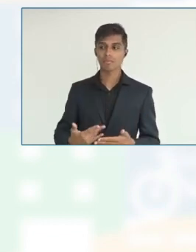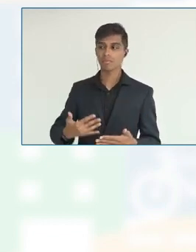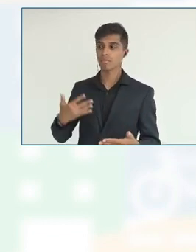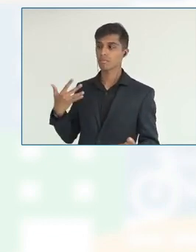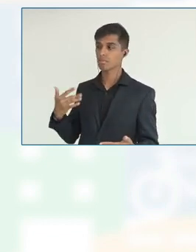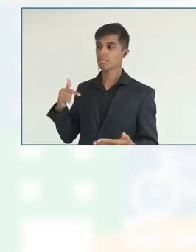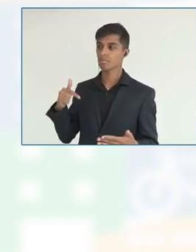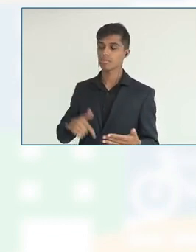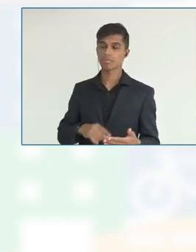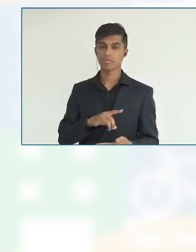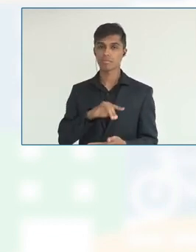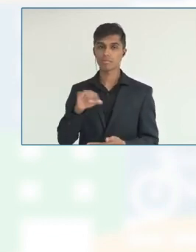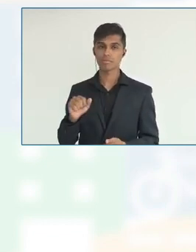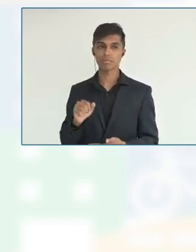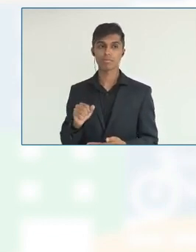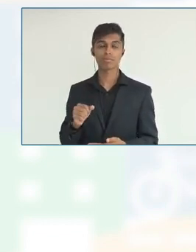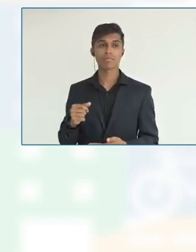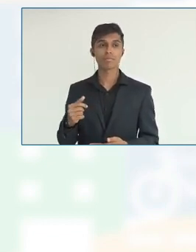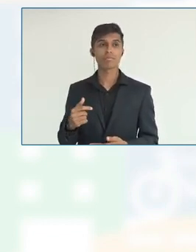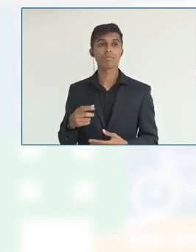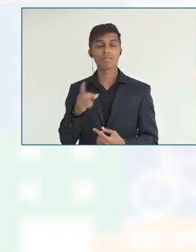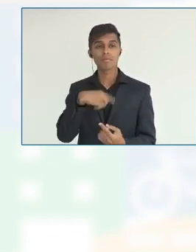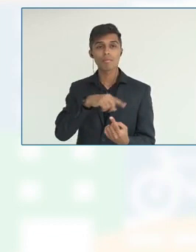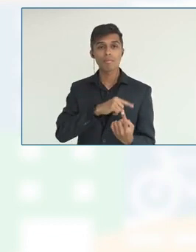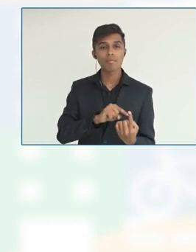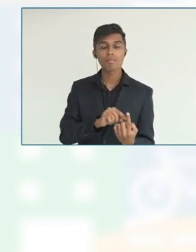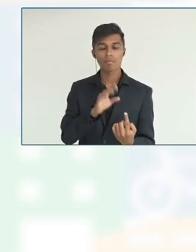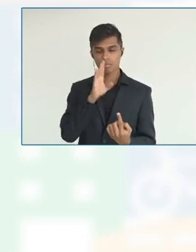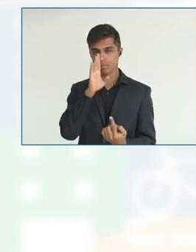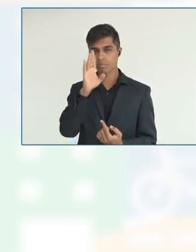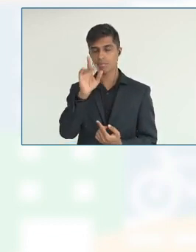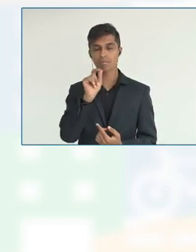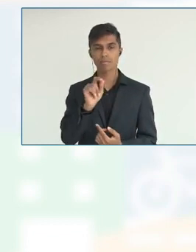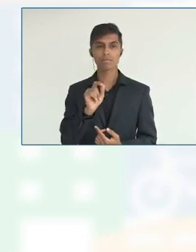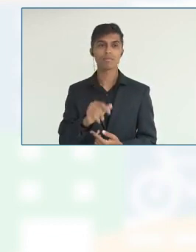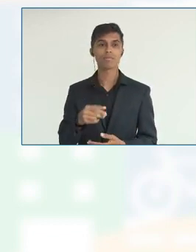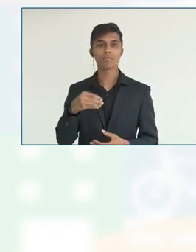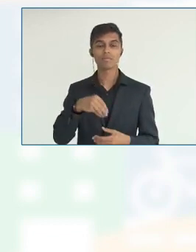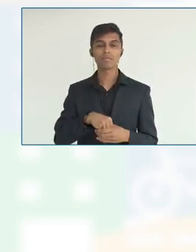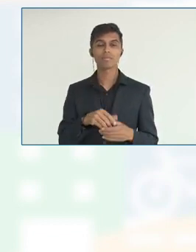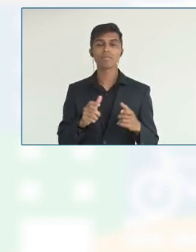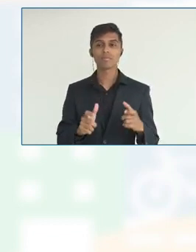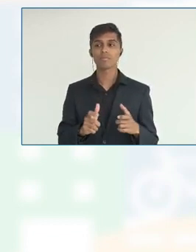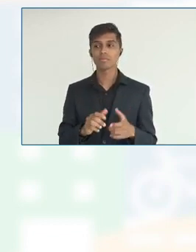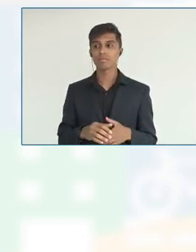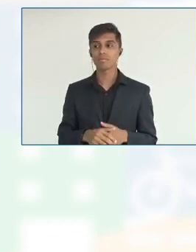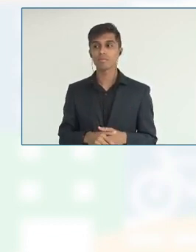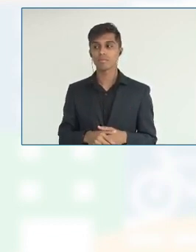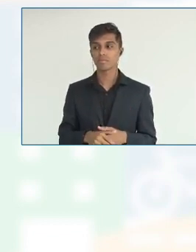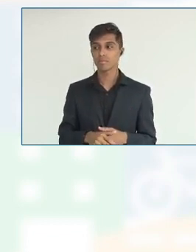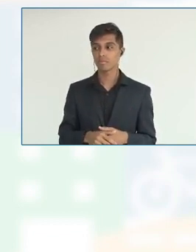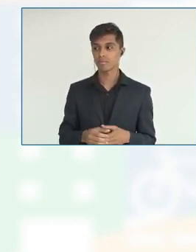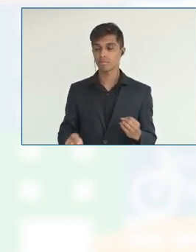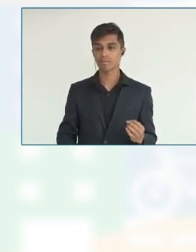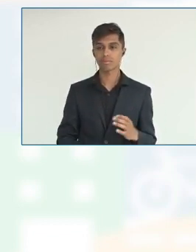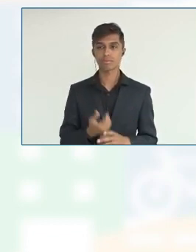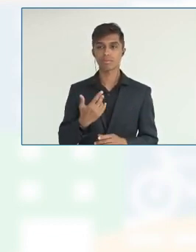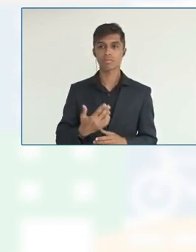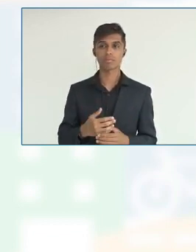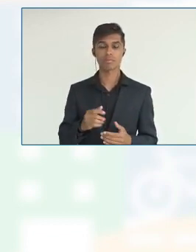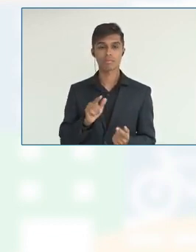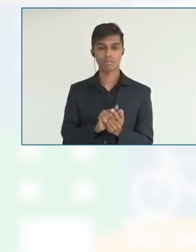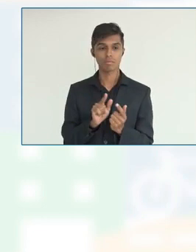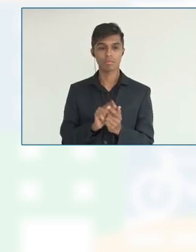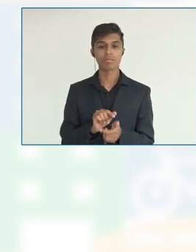essa data, o objetivo principal, o foco principal do Centro de Controle de Intoxicações era promover exclusivamente a